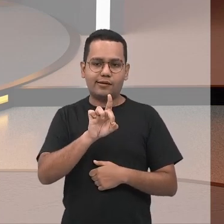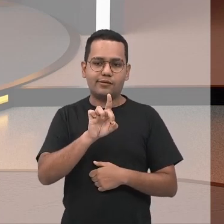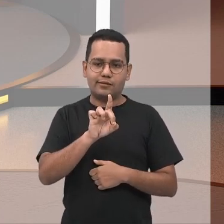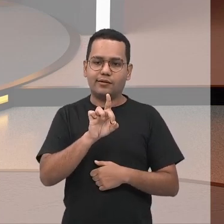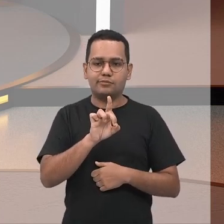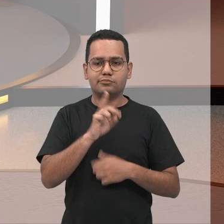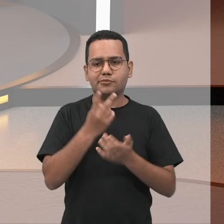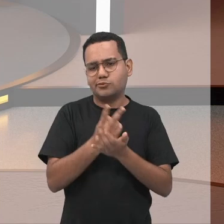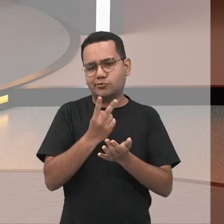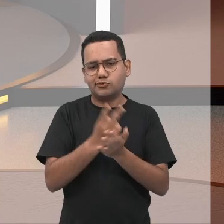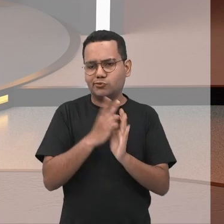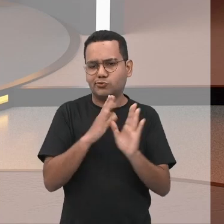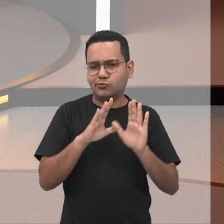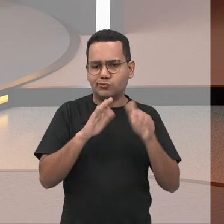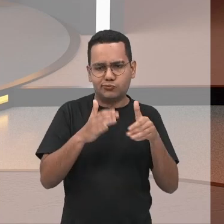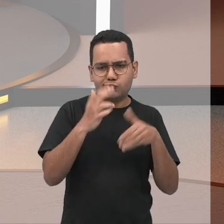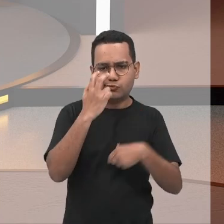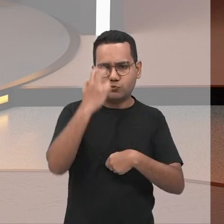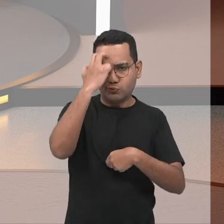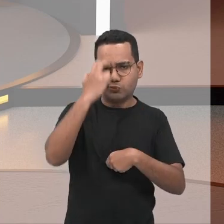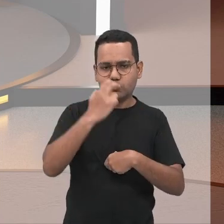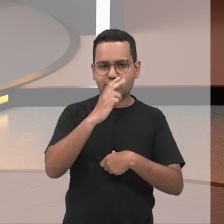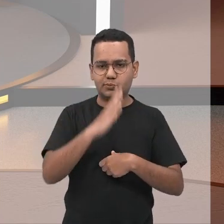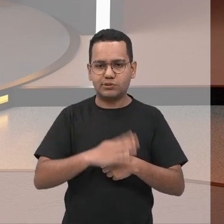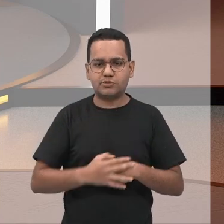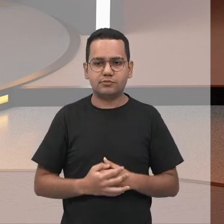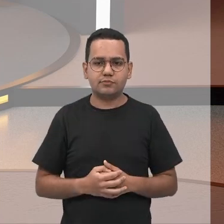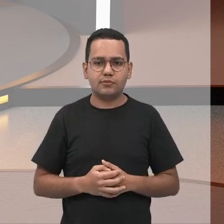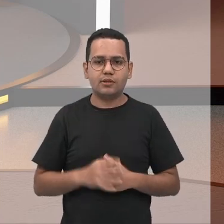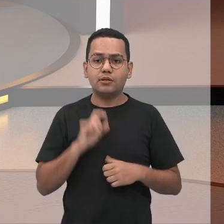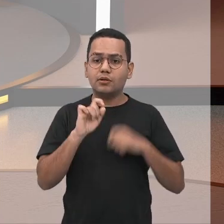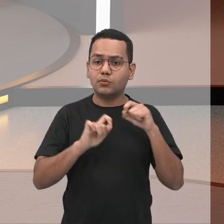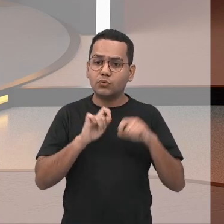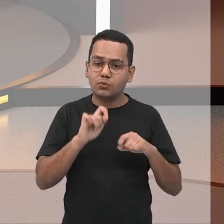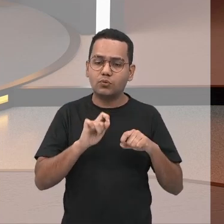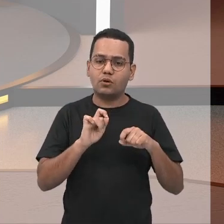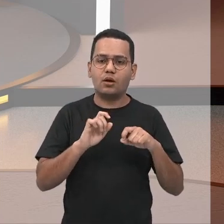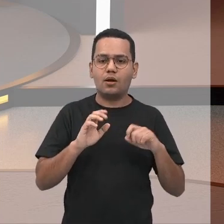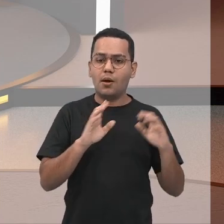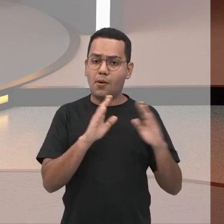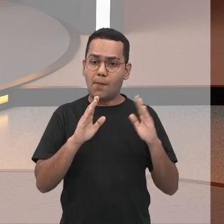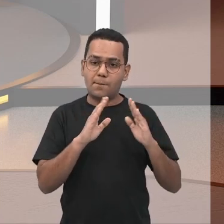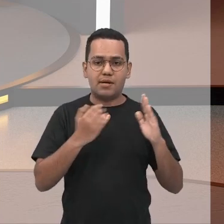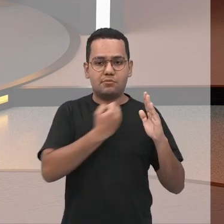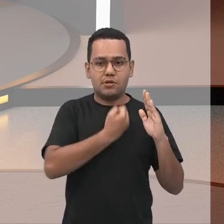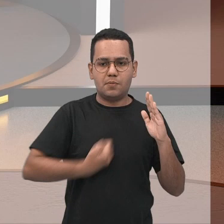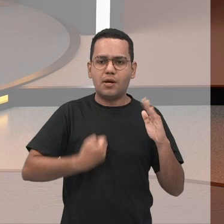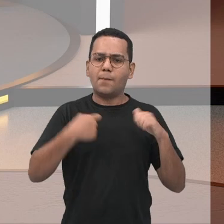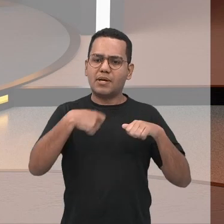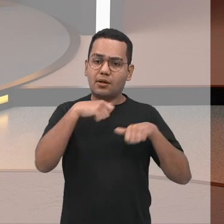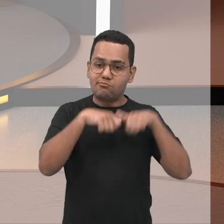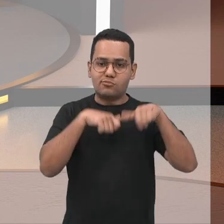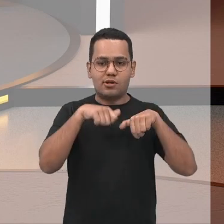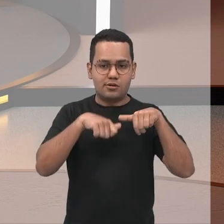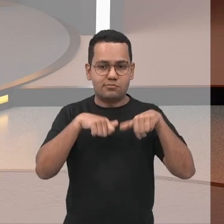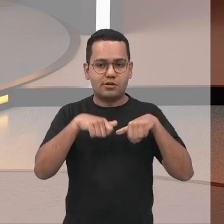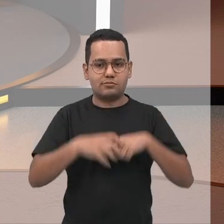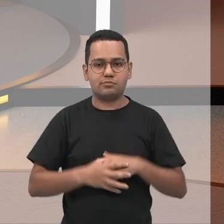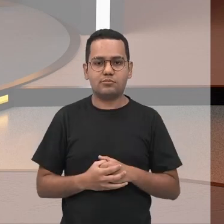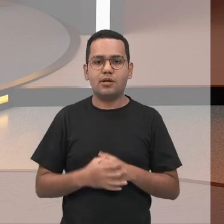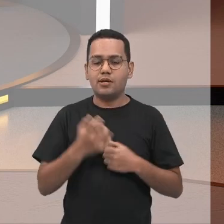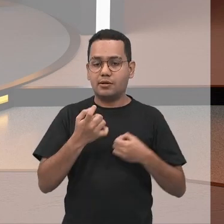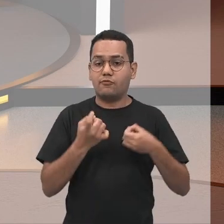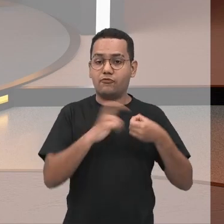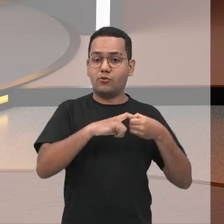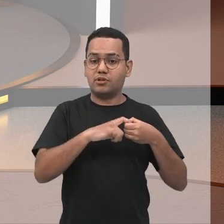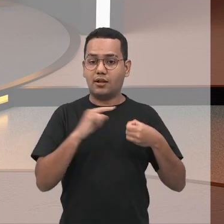aí no poder, por isso que era restaurador, queria restaurar a monarquia aí e com Dom Pedro, né? O que eles